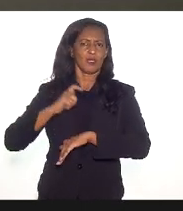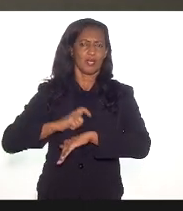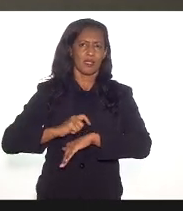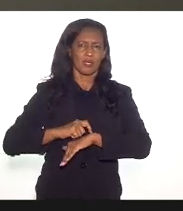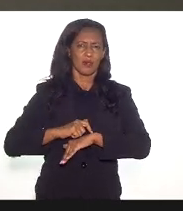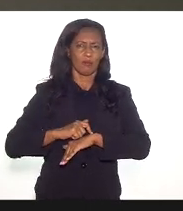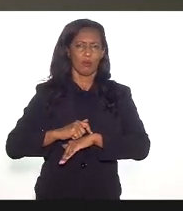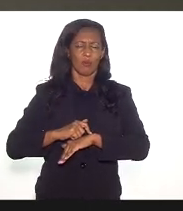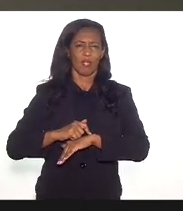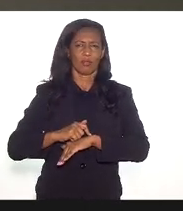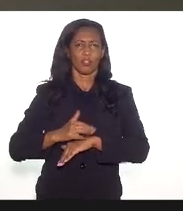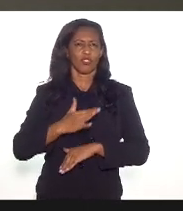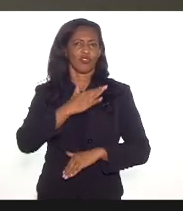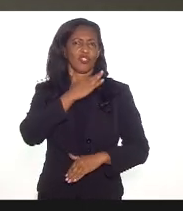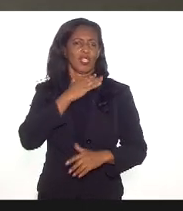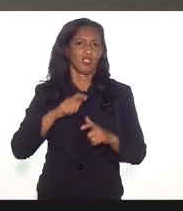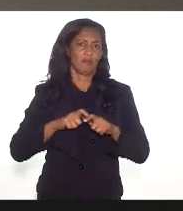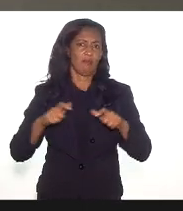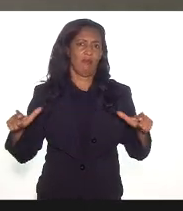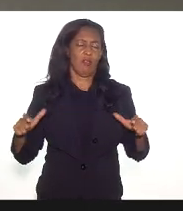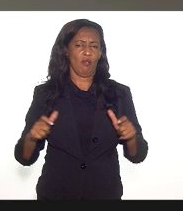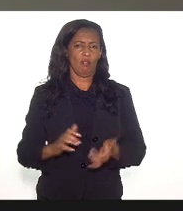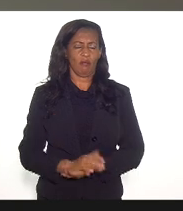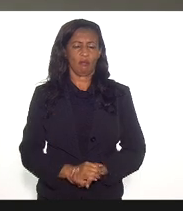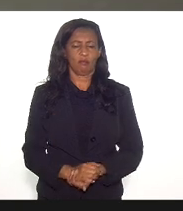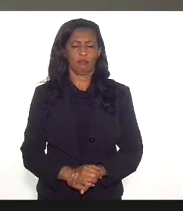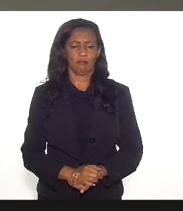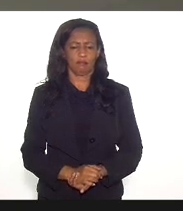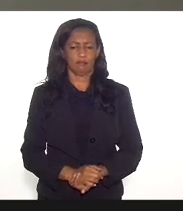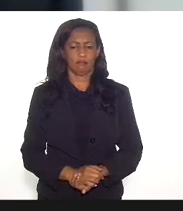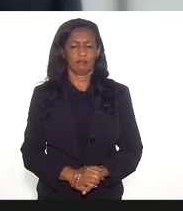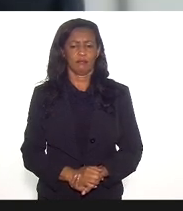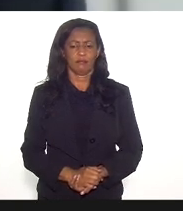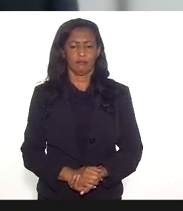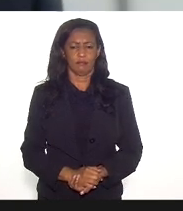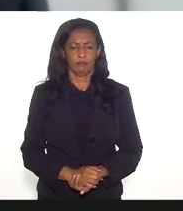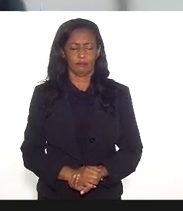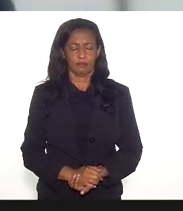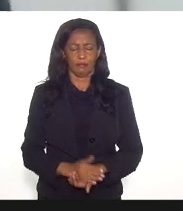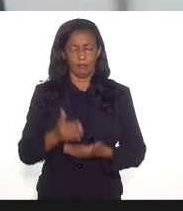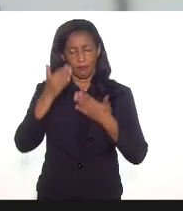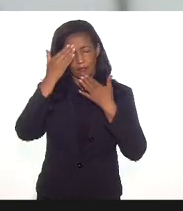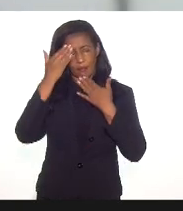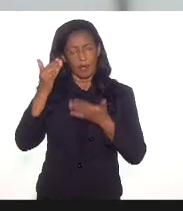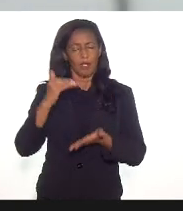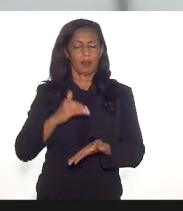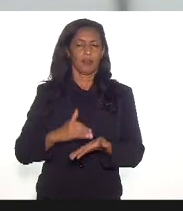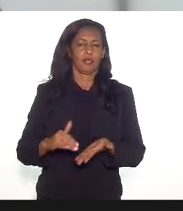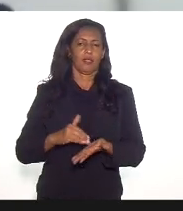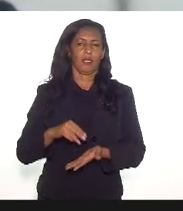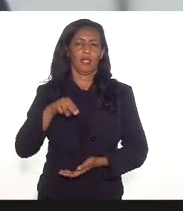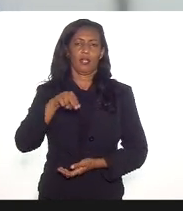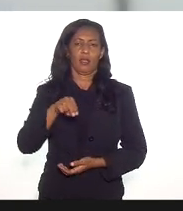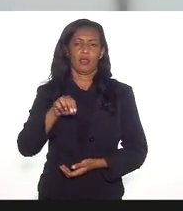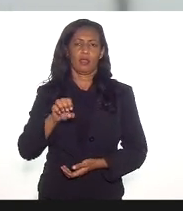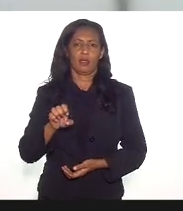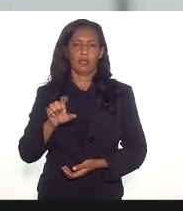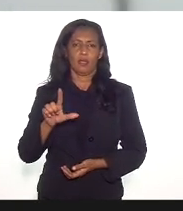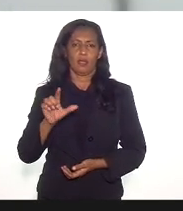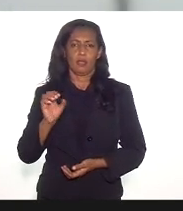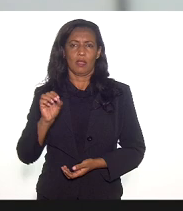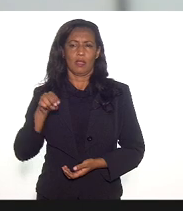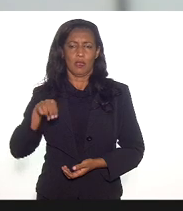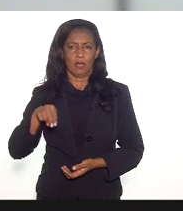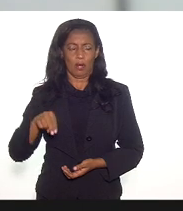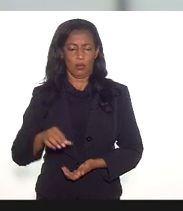de crise muito maior. É isso, deputado. Obrigado, secretário Nelson Rocha.